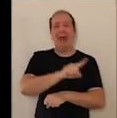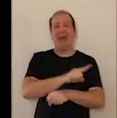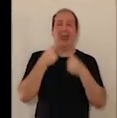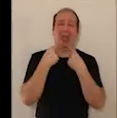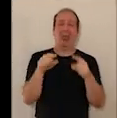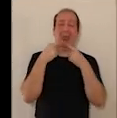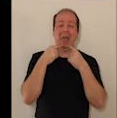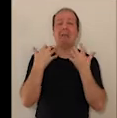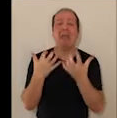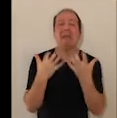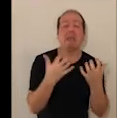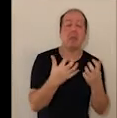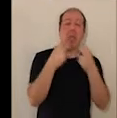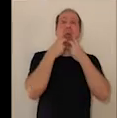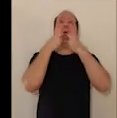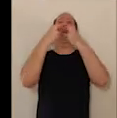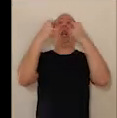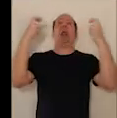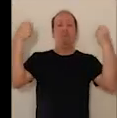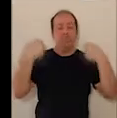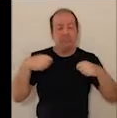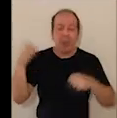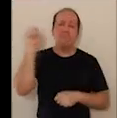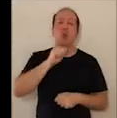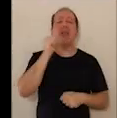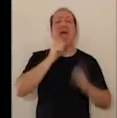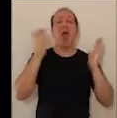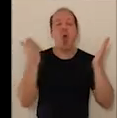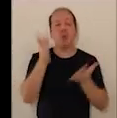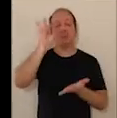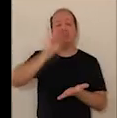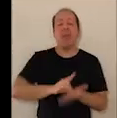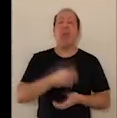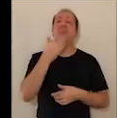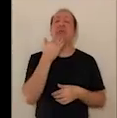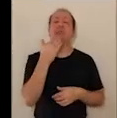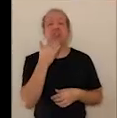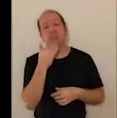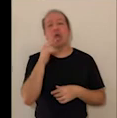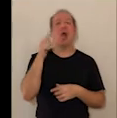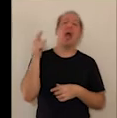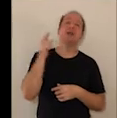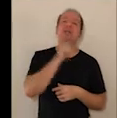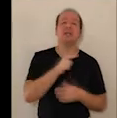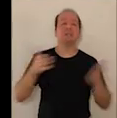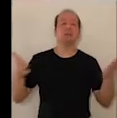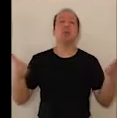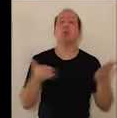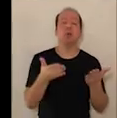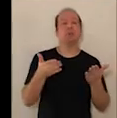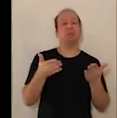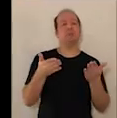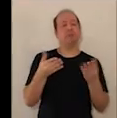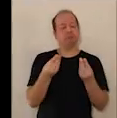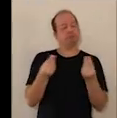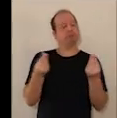relincha como um garanhão, berra que precisa de uma mulher hoje mesmo, e pediu-me que arranjasse uma bem tenra e